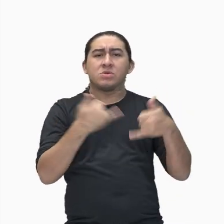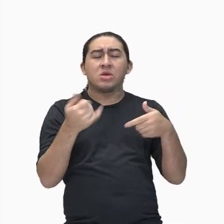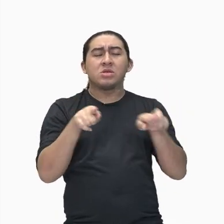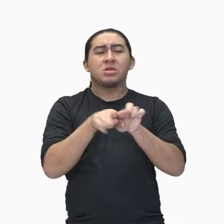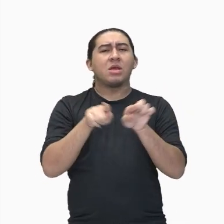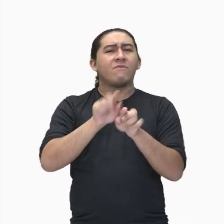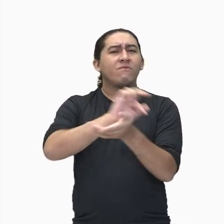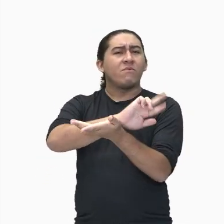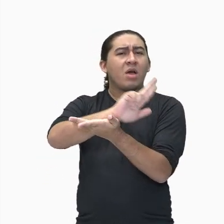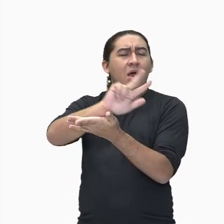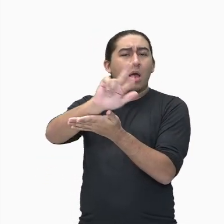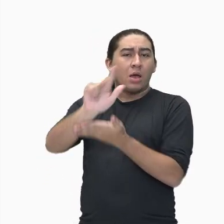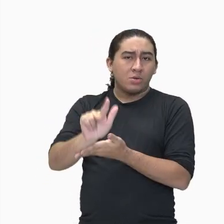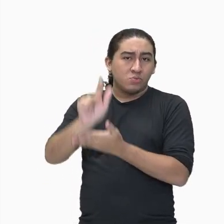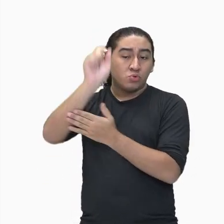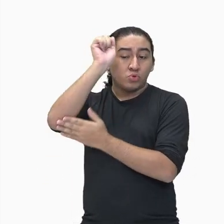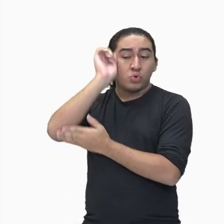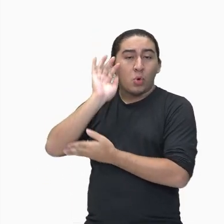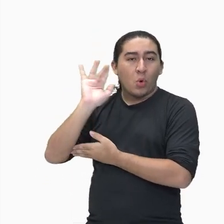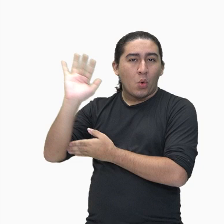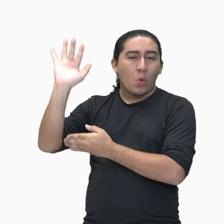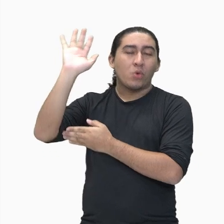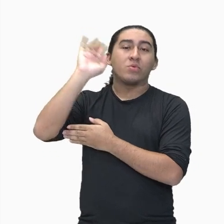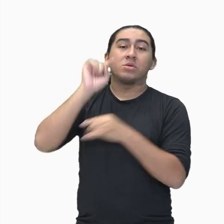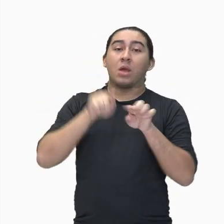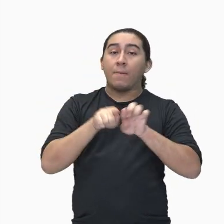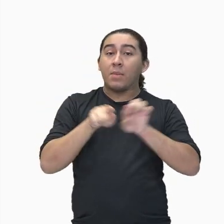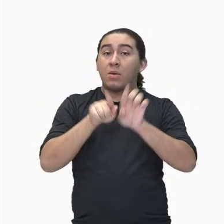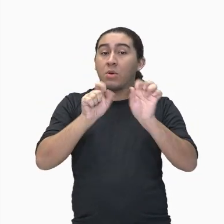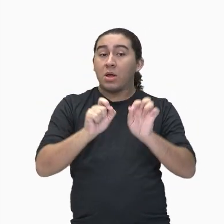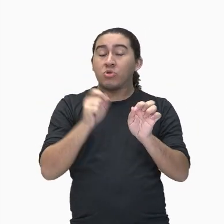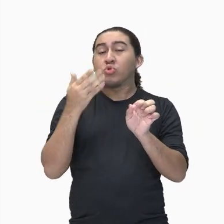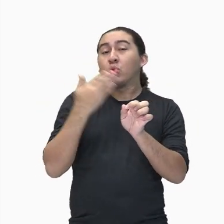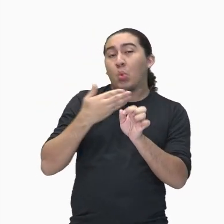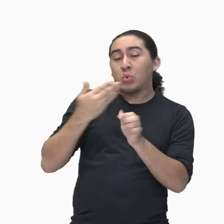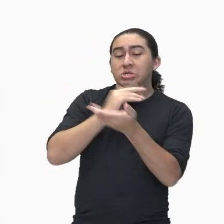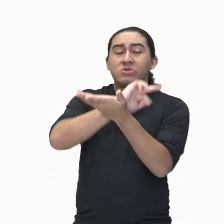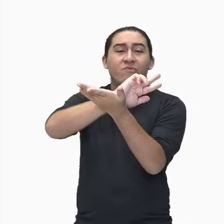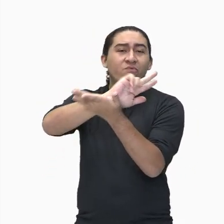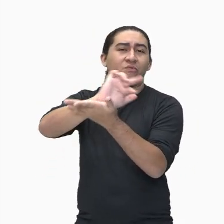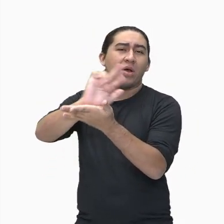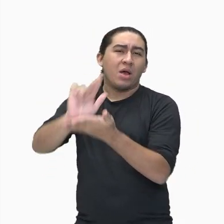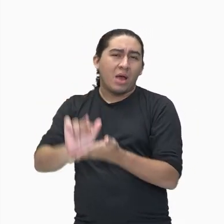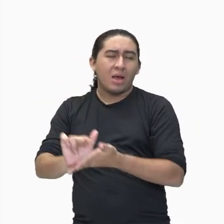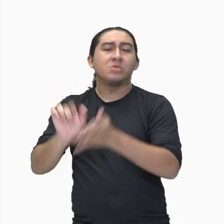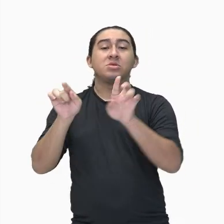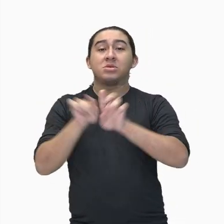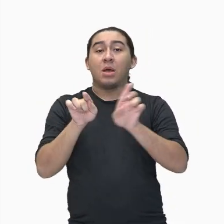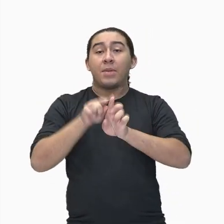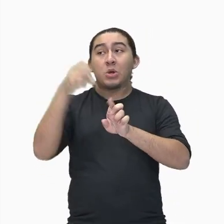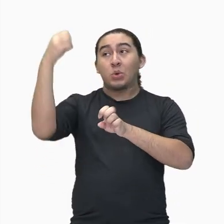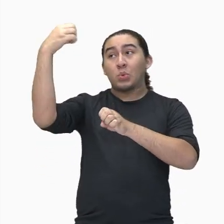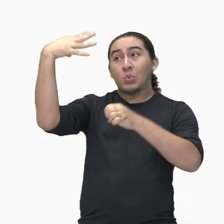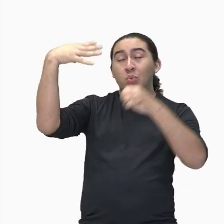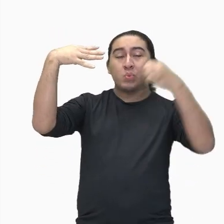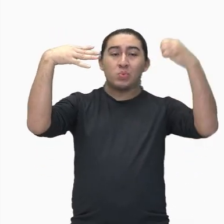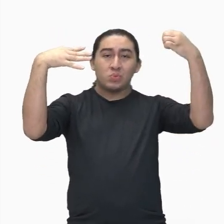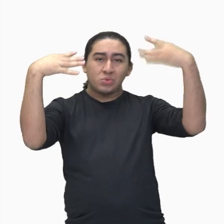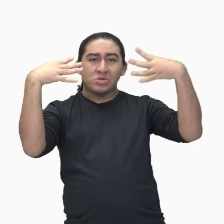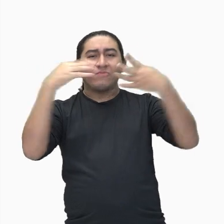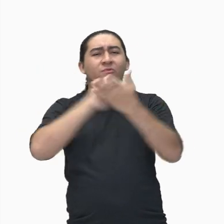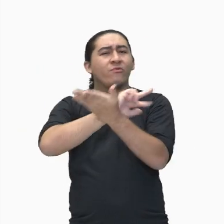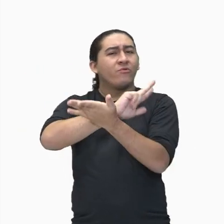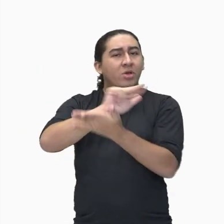sonhos coloridos, cheio de doces sortidos, cheio de luzes e balões. Então, eu tenho